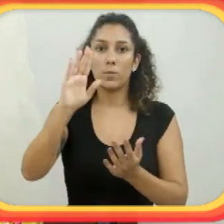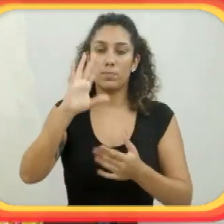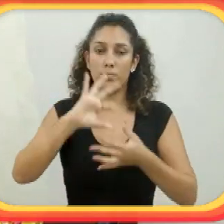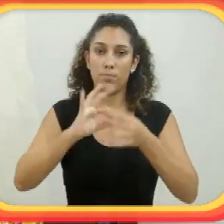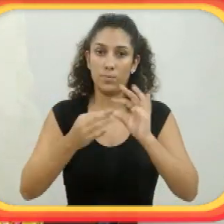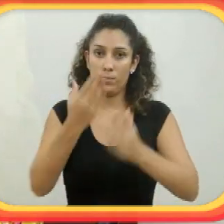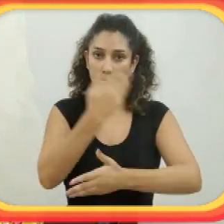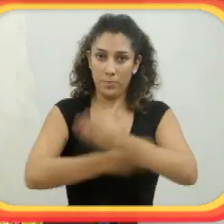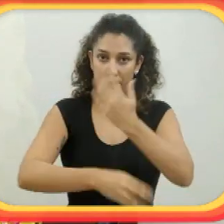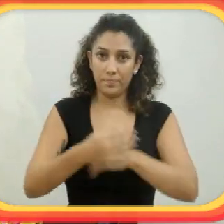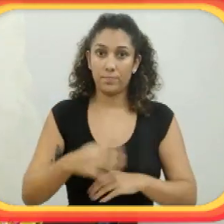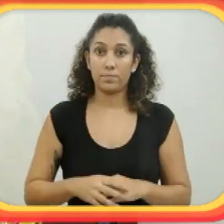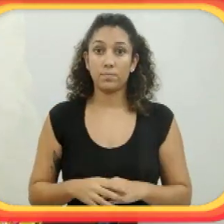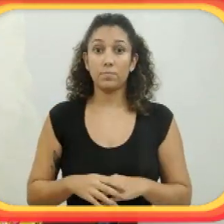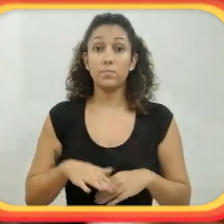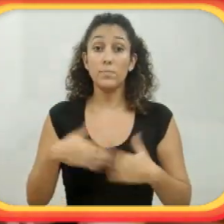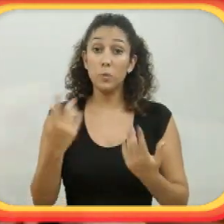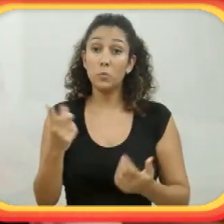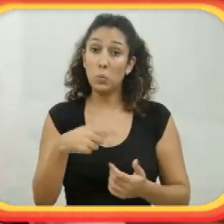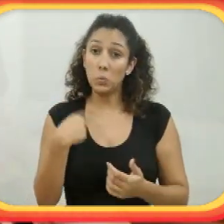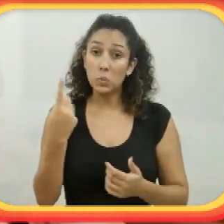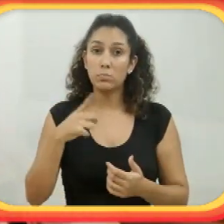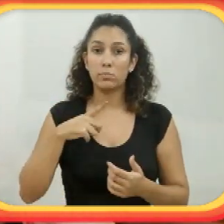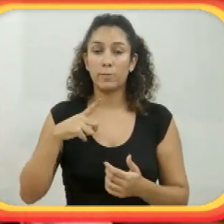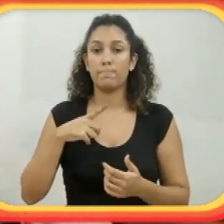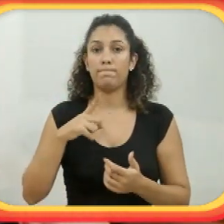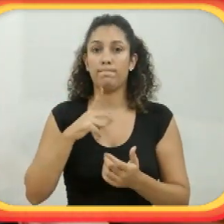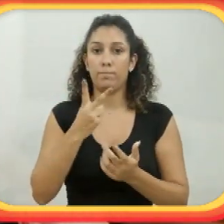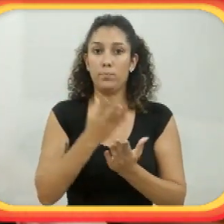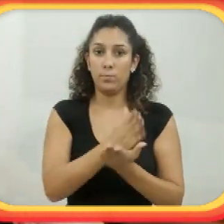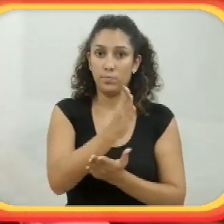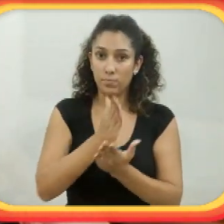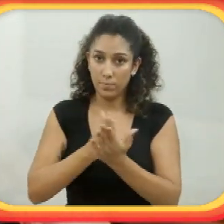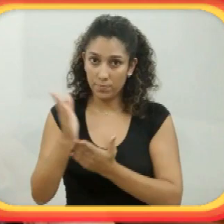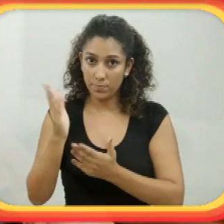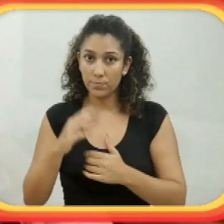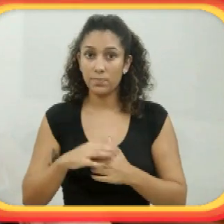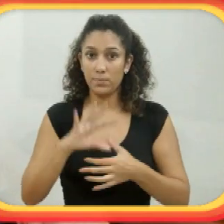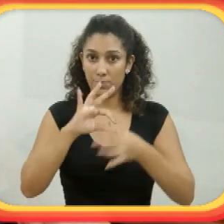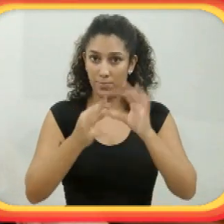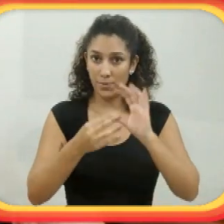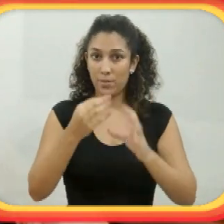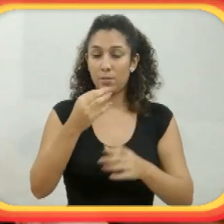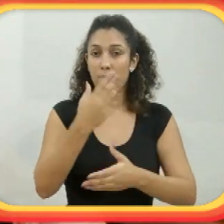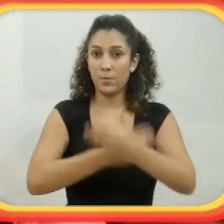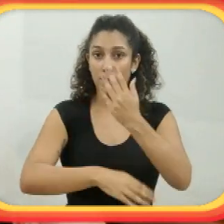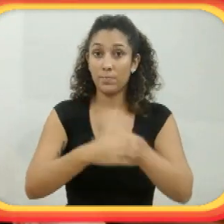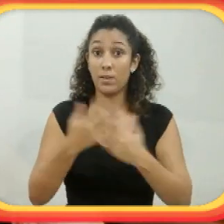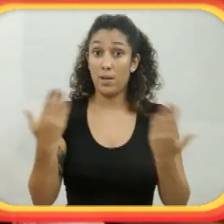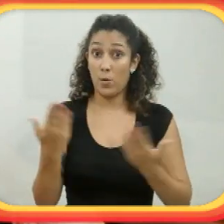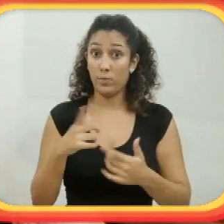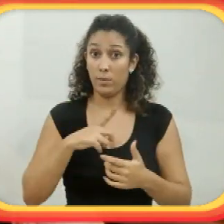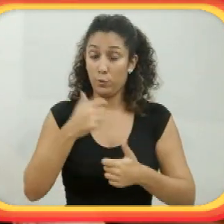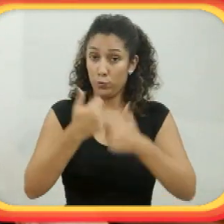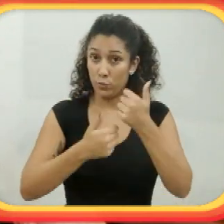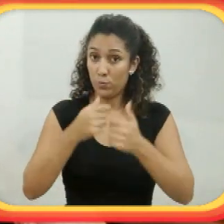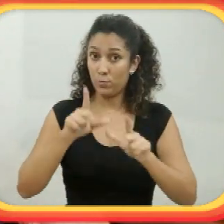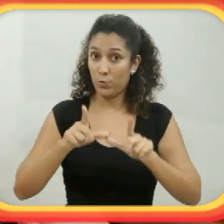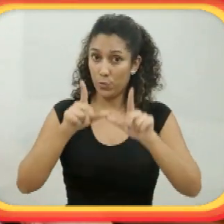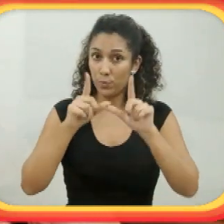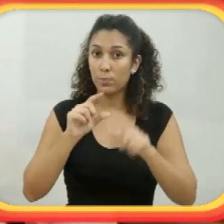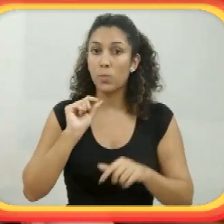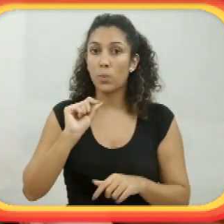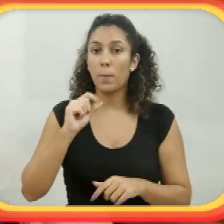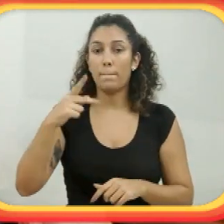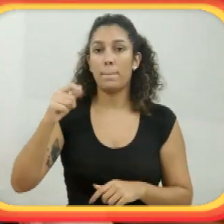mais novas modalidades paralímpicas? Olha, Fernanda, nós teremos a estreia de 2